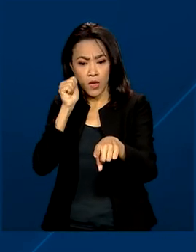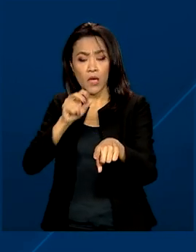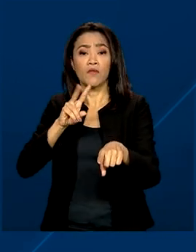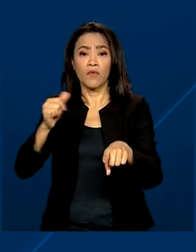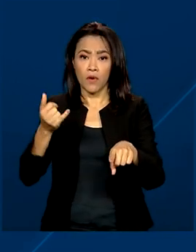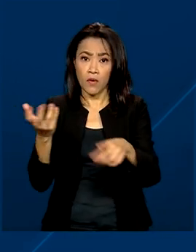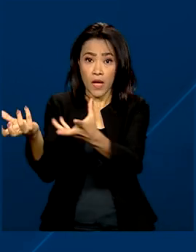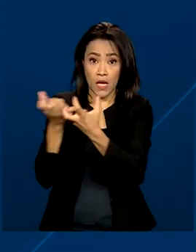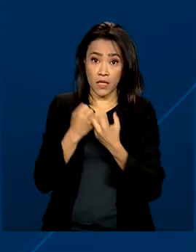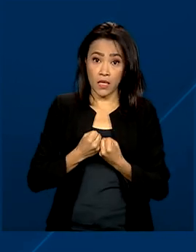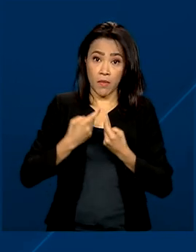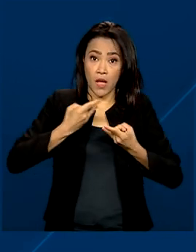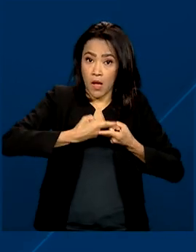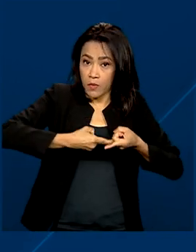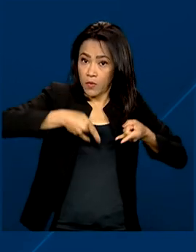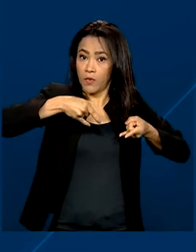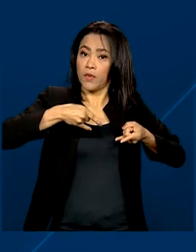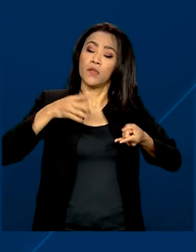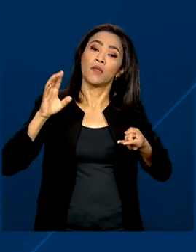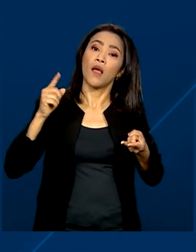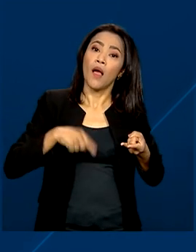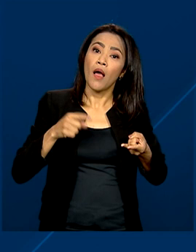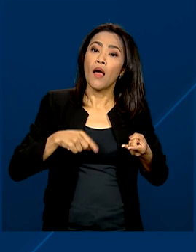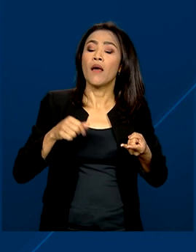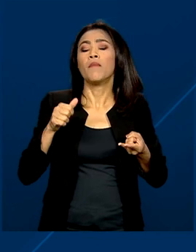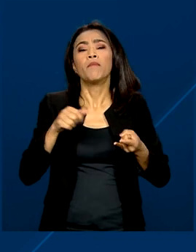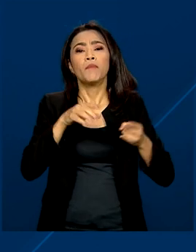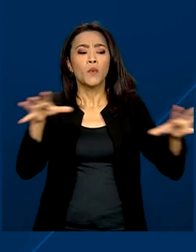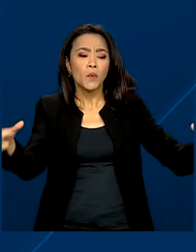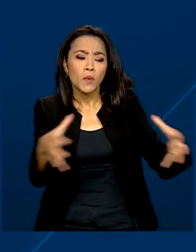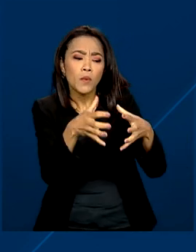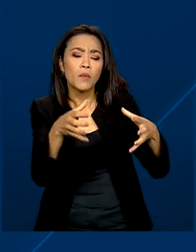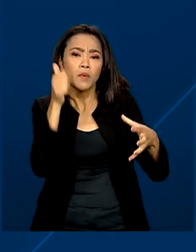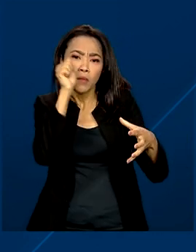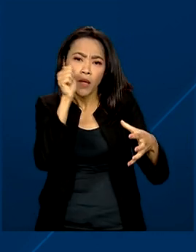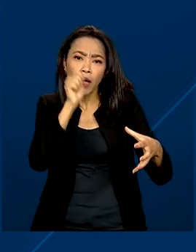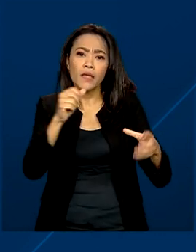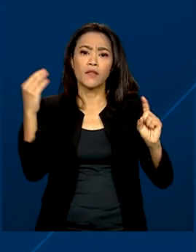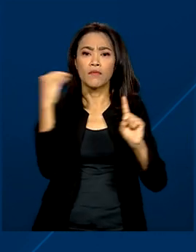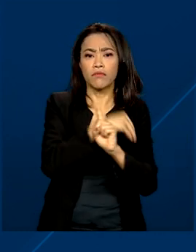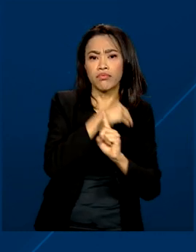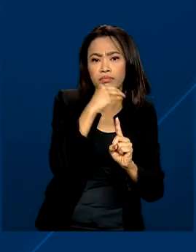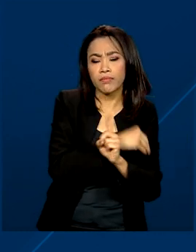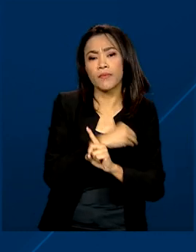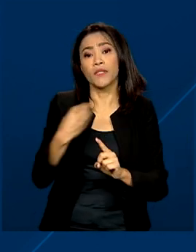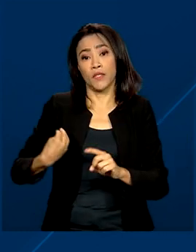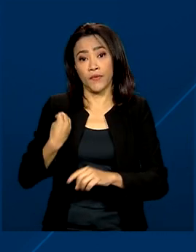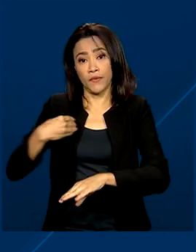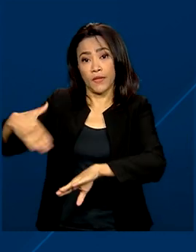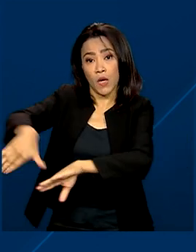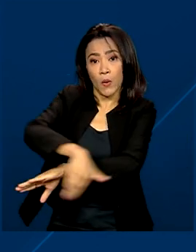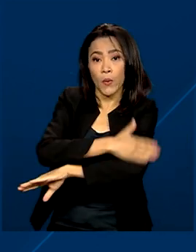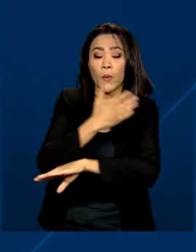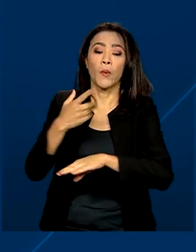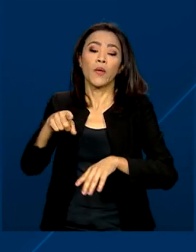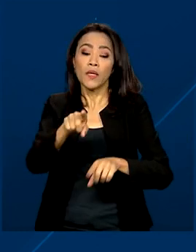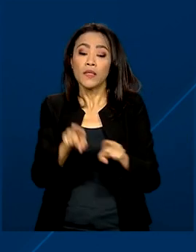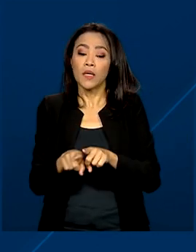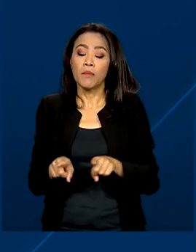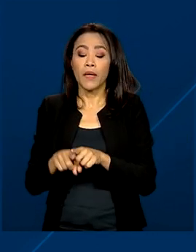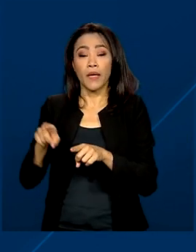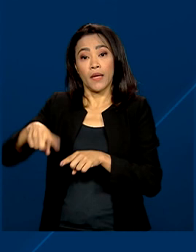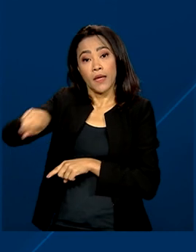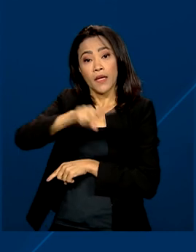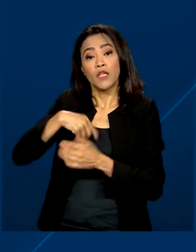absorventes são pessoas em vulnerabilidade social e situação de rua estudantes de baixa renda